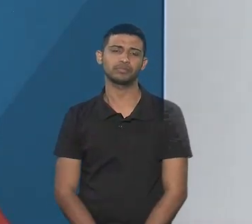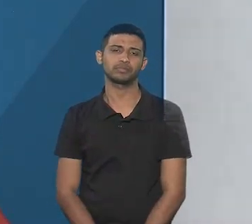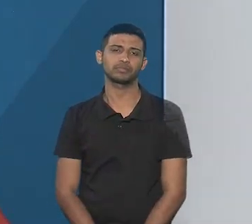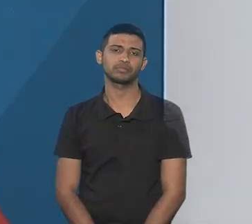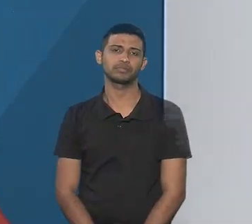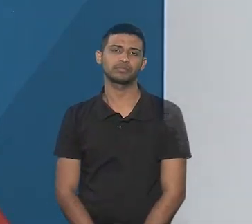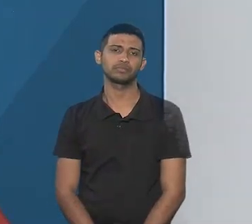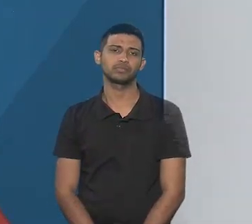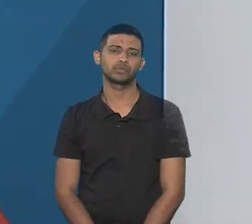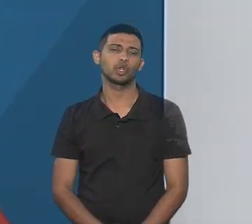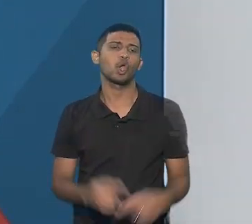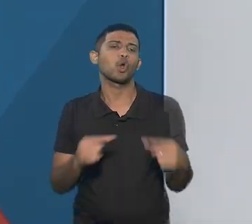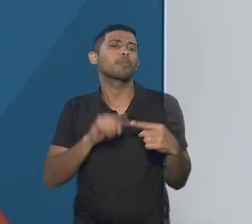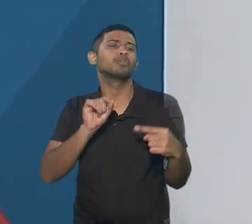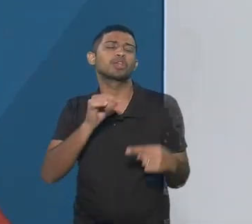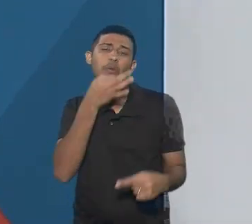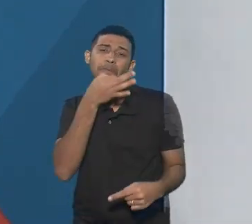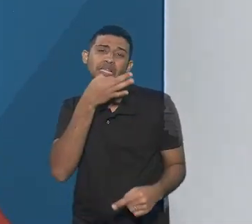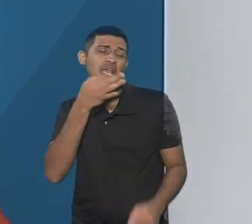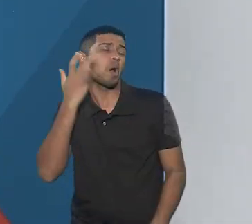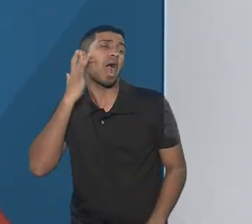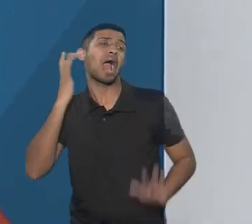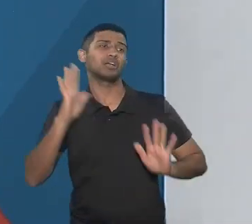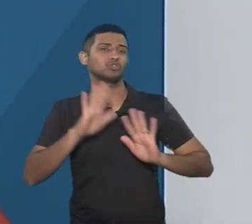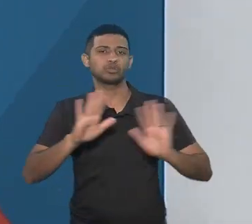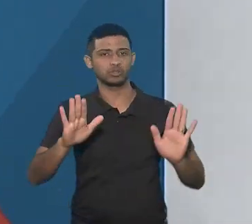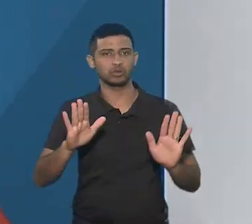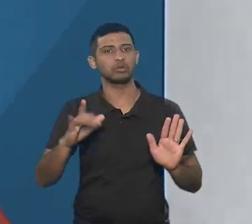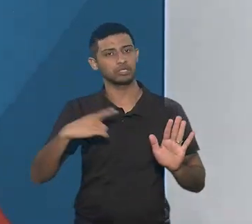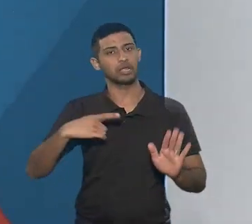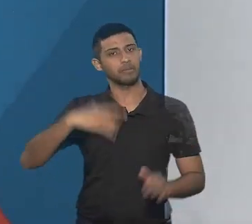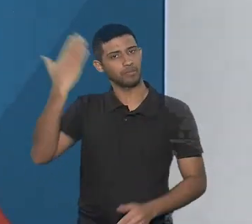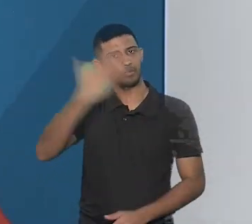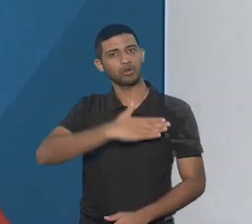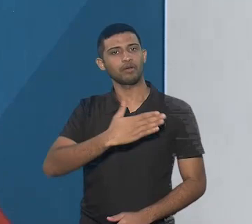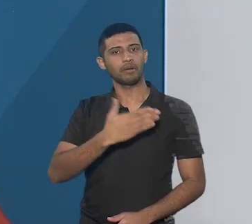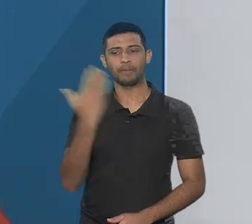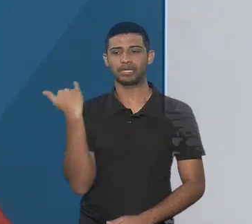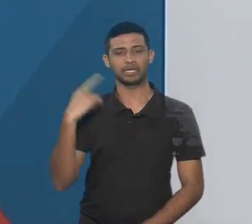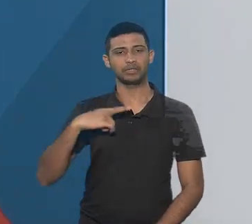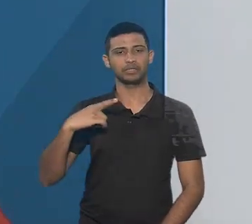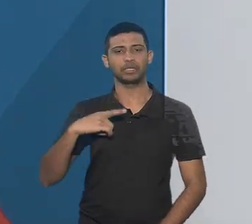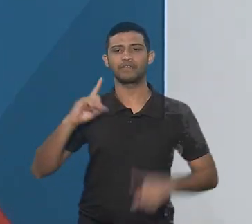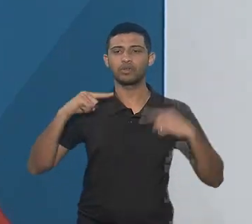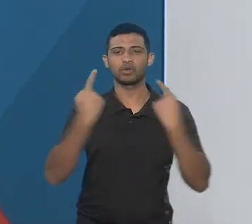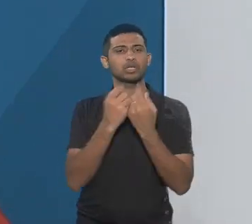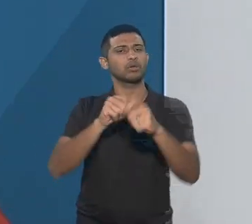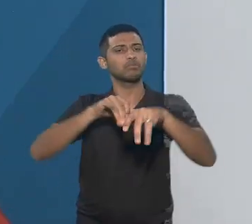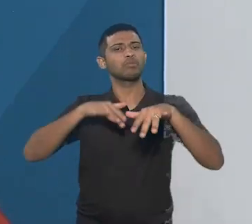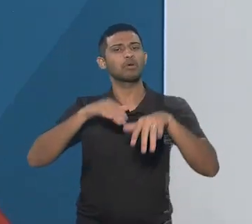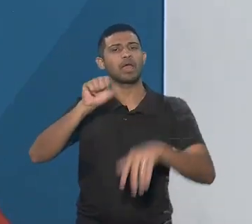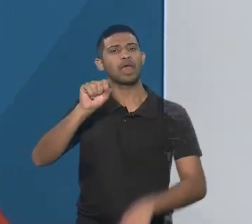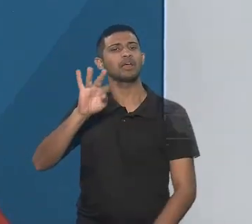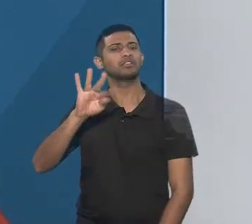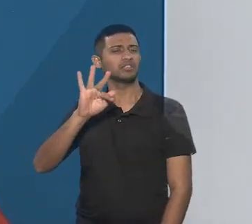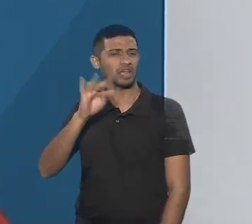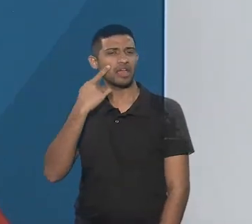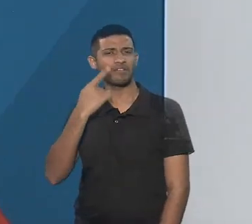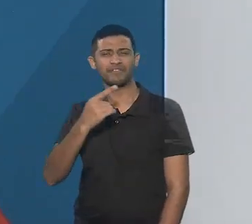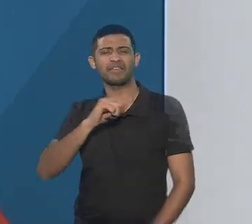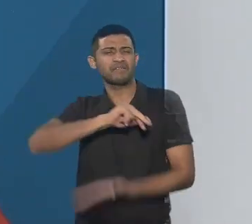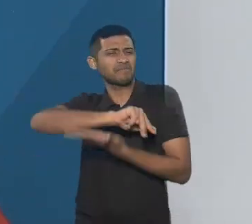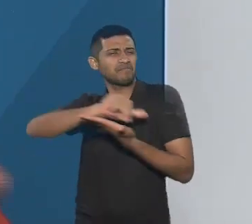realidade. São baseadas em achismos. Isso está comprovado. Teve audiência pública no STF,